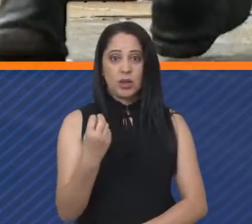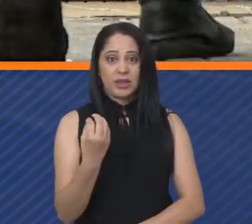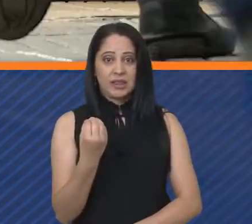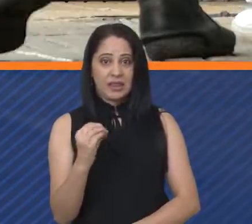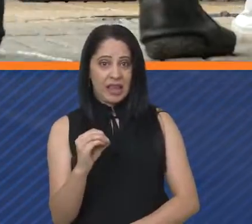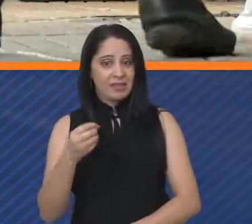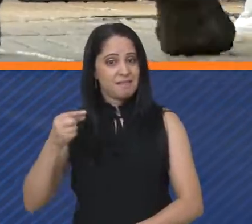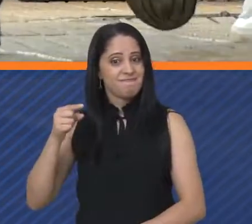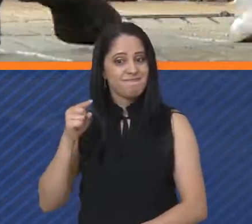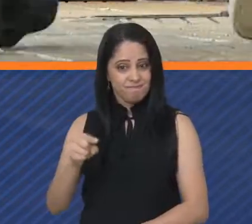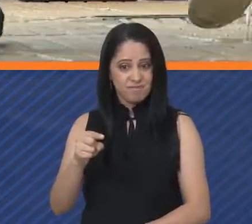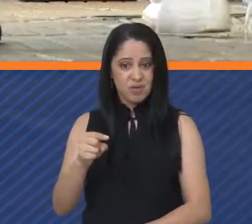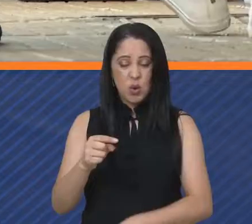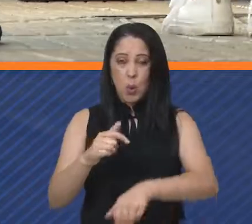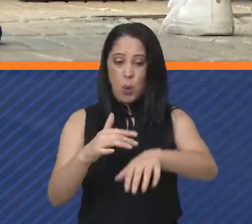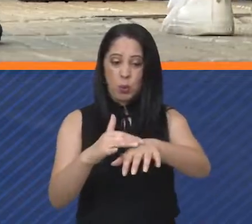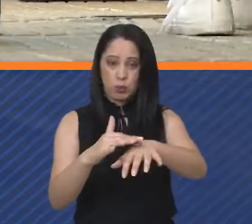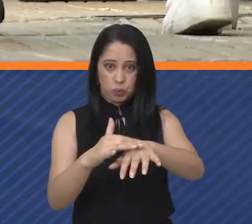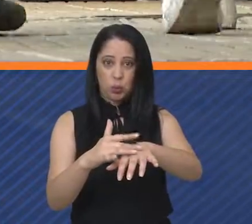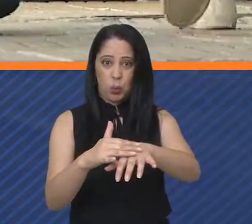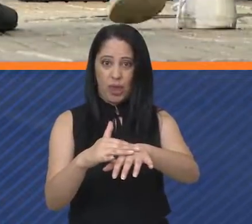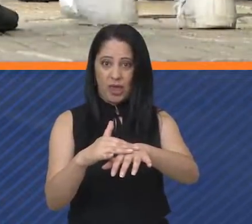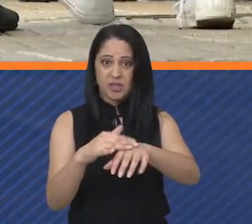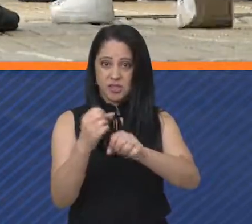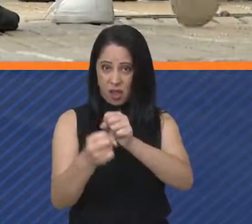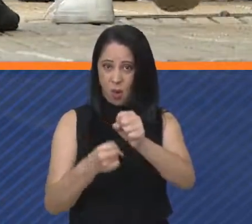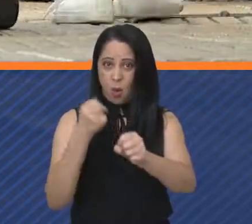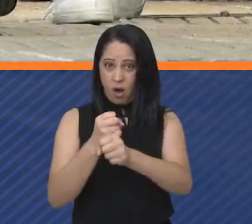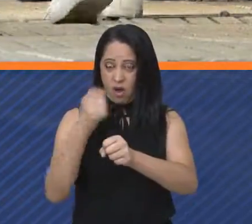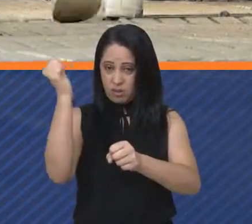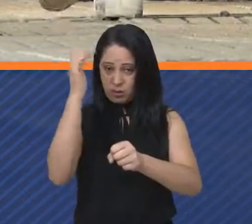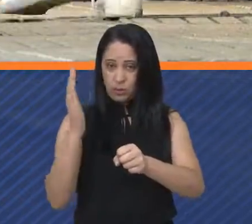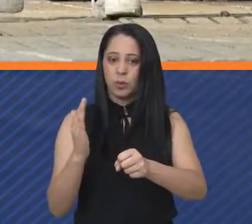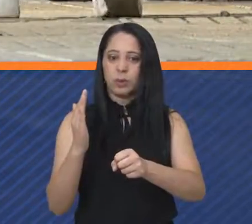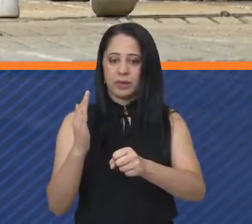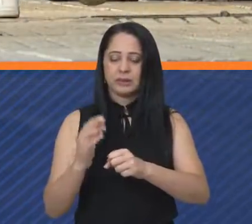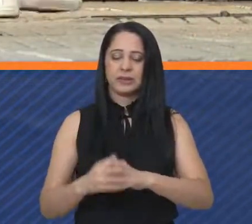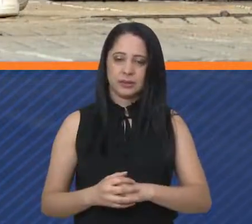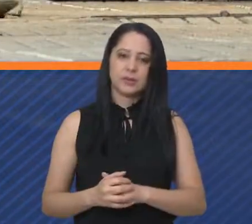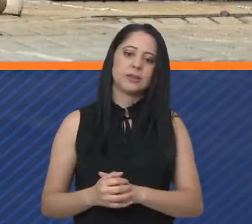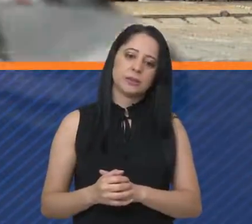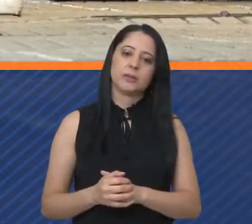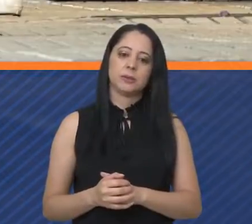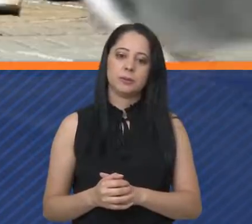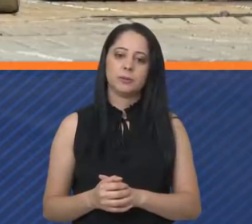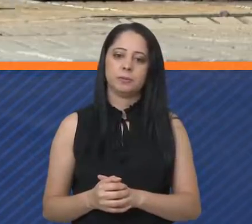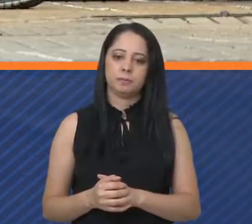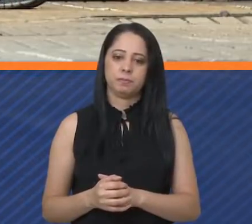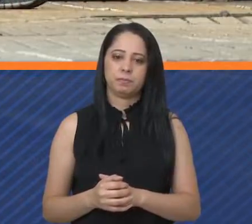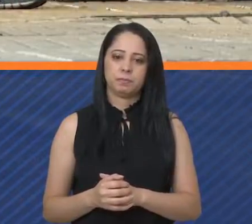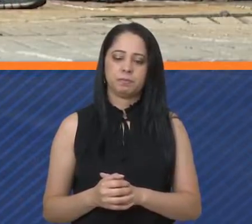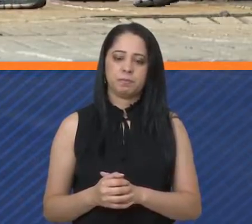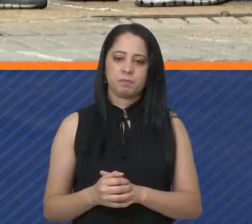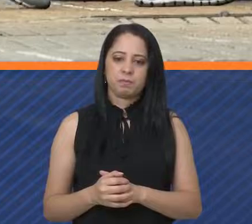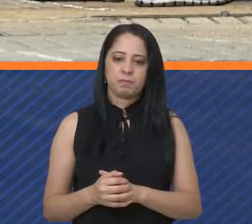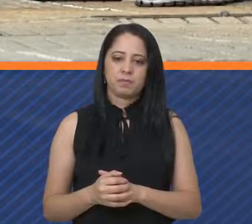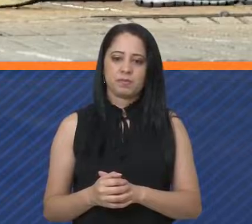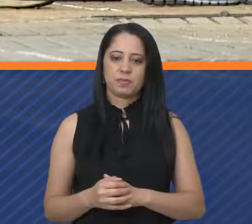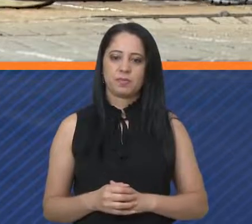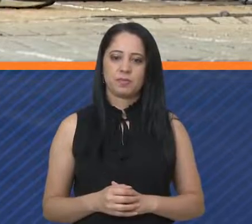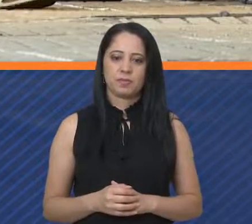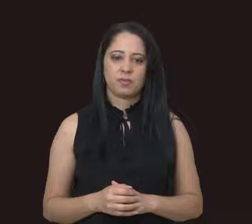casos da doença sejam registrados por ano no país, segundo a Sociedade Brasileira de Angiologia e